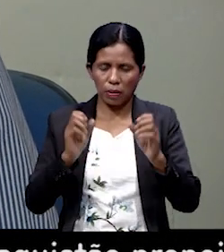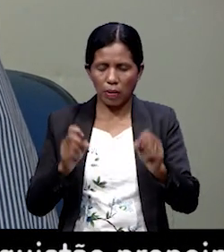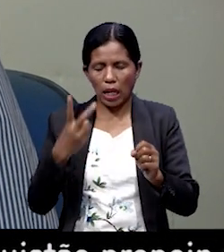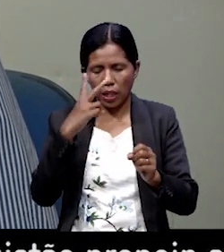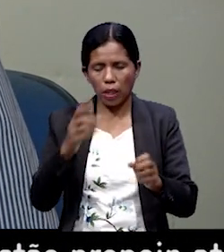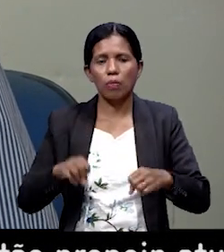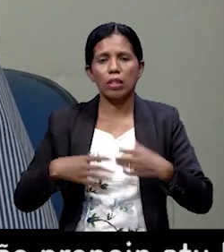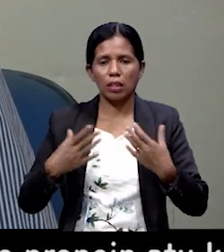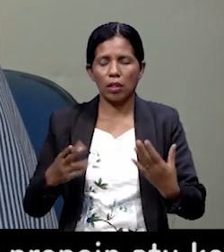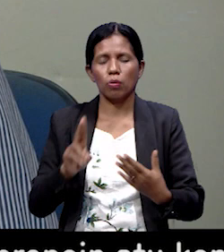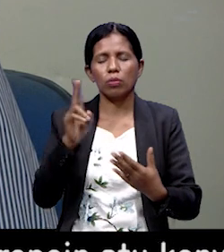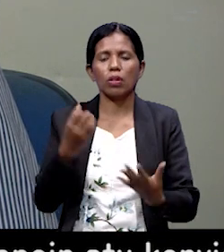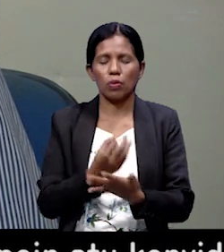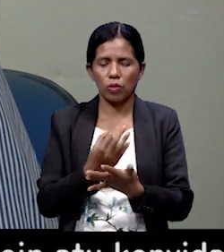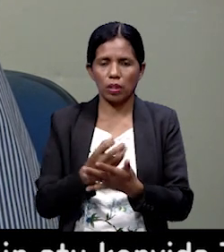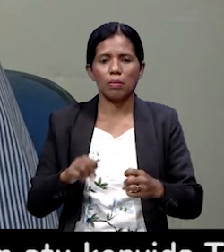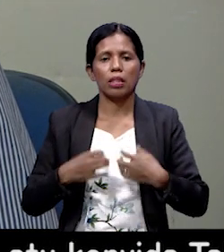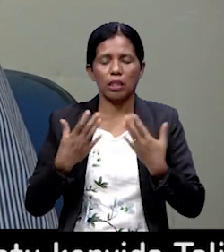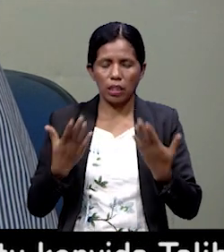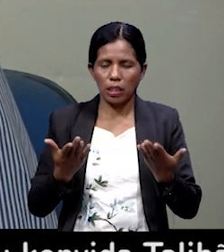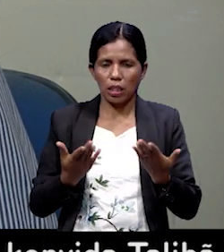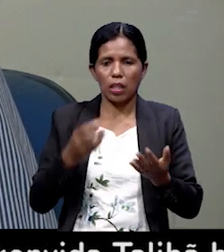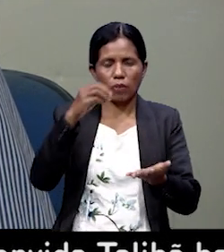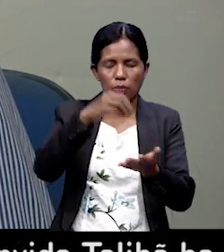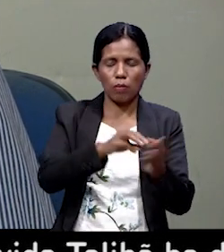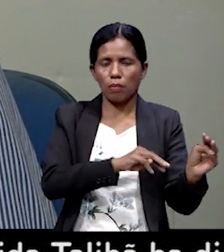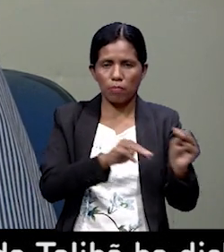do orçamento do LOS a tu bele